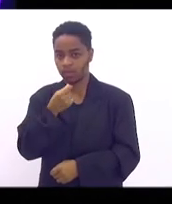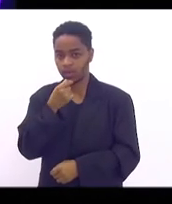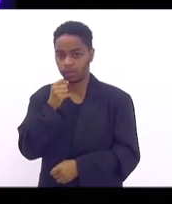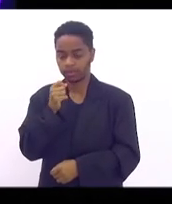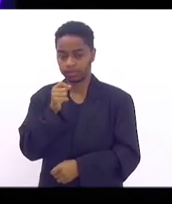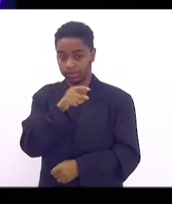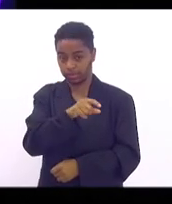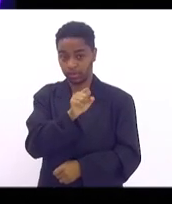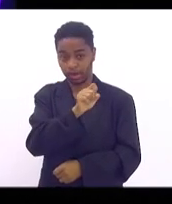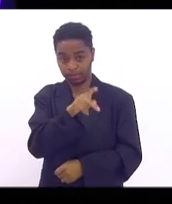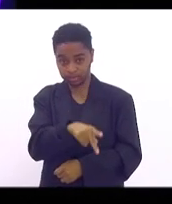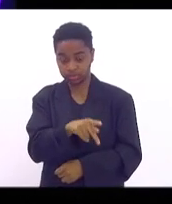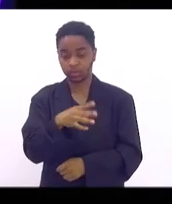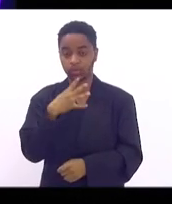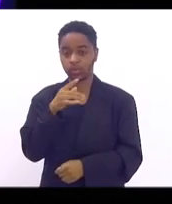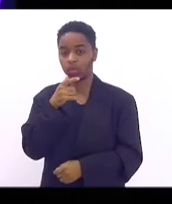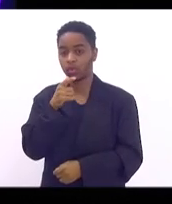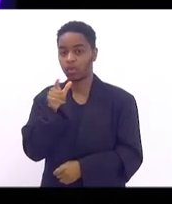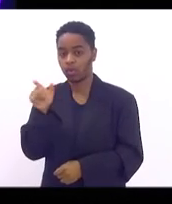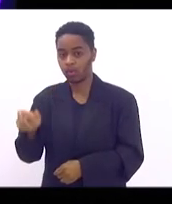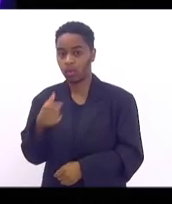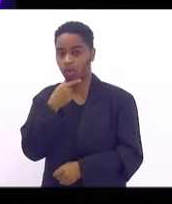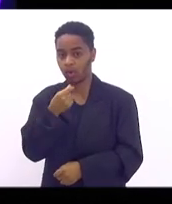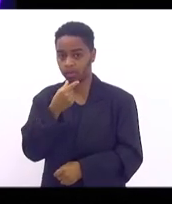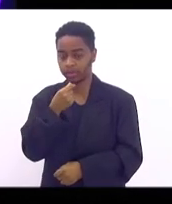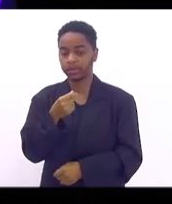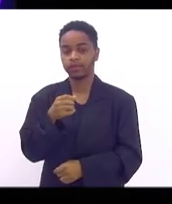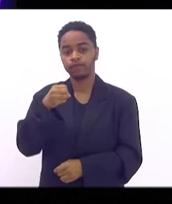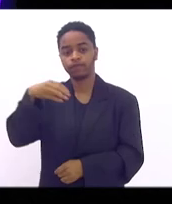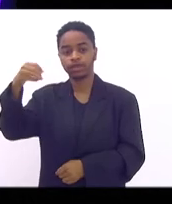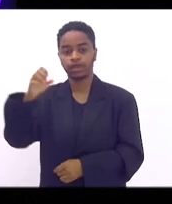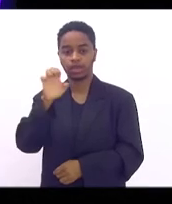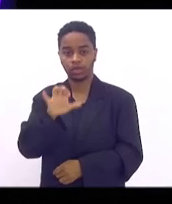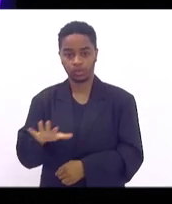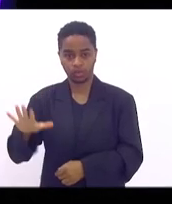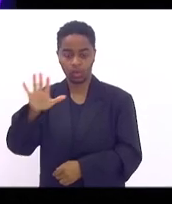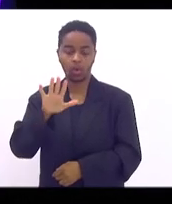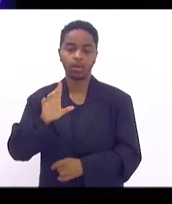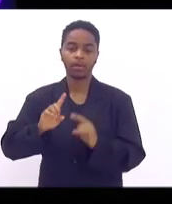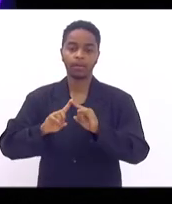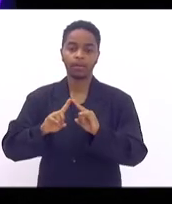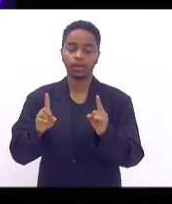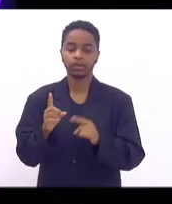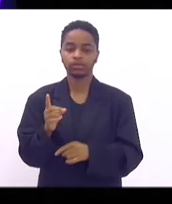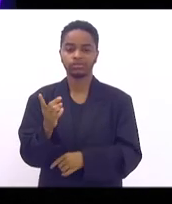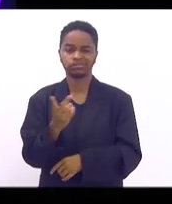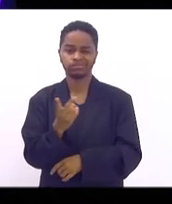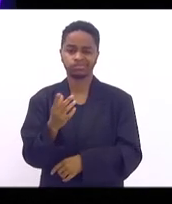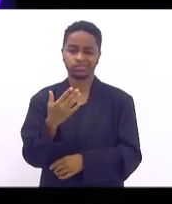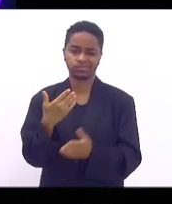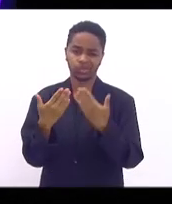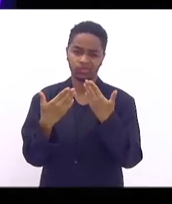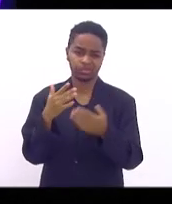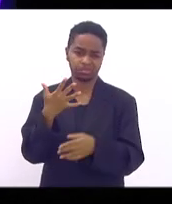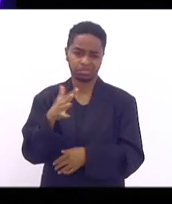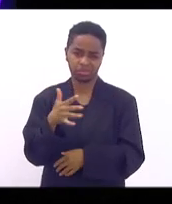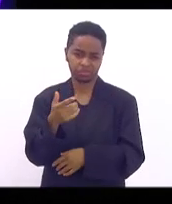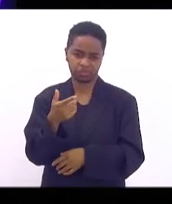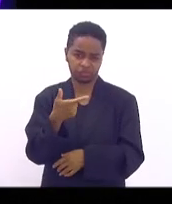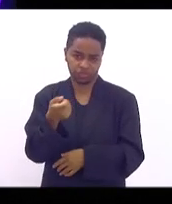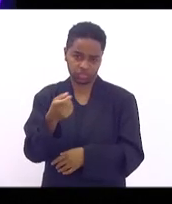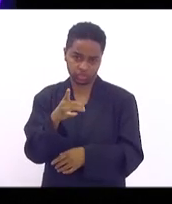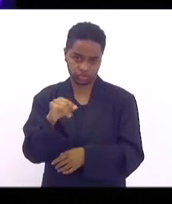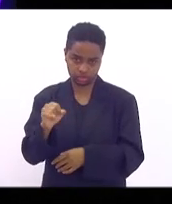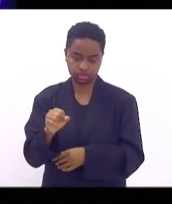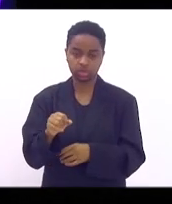Tinder. Ela estava numa viagem na Europa e eles conversaram por 20 dias, um mês. E quando